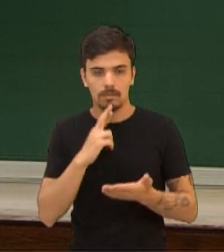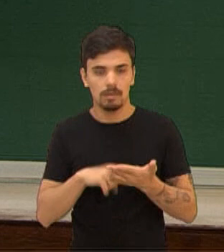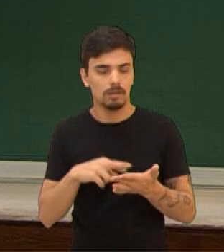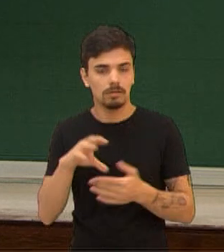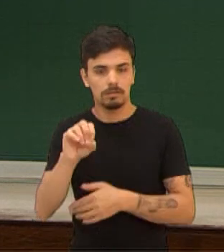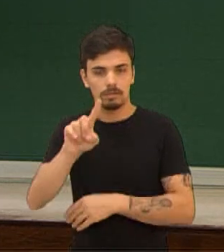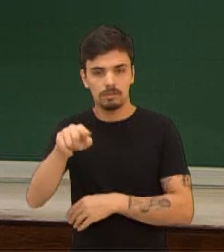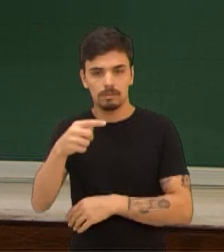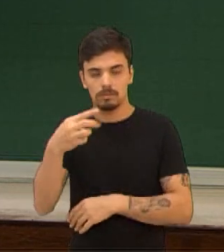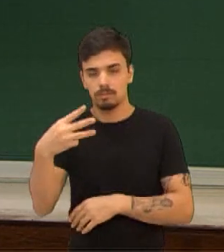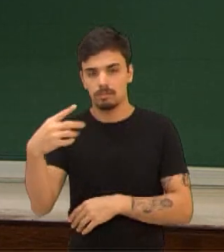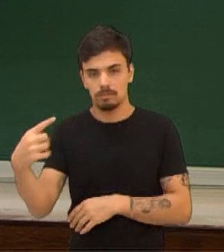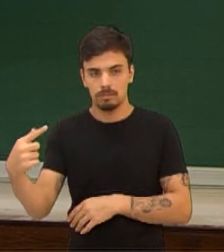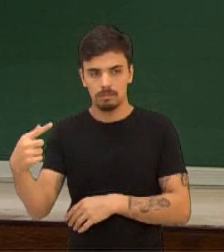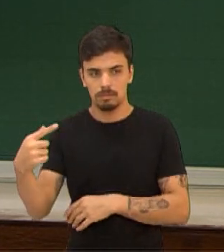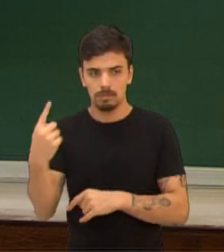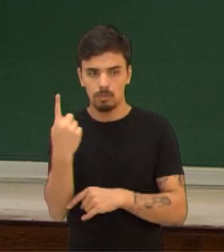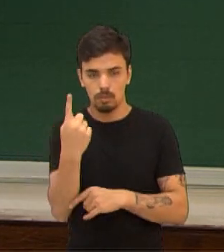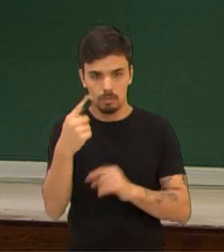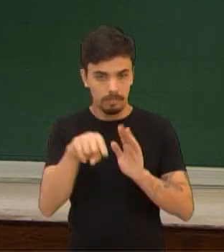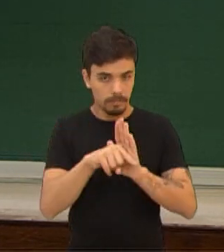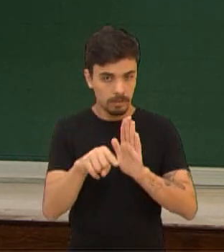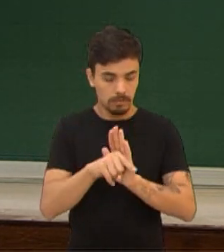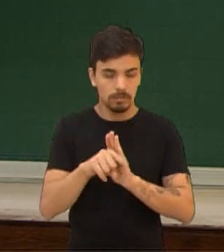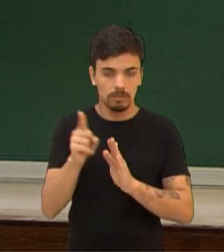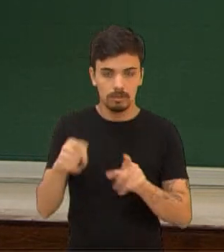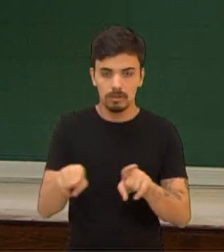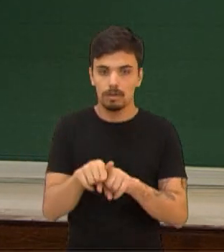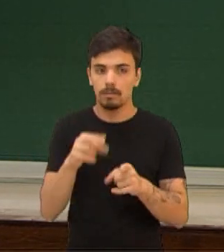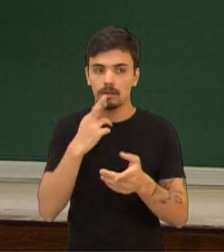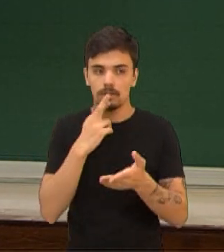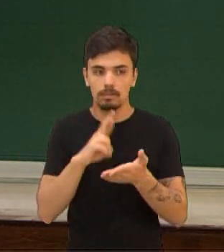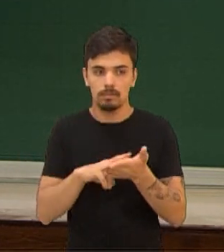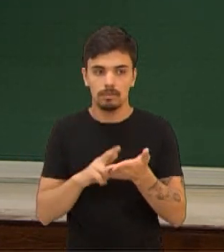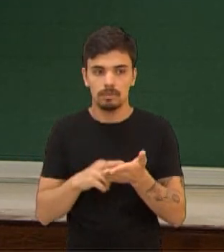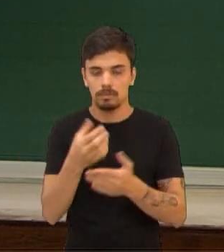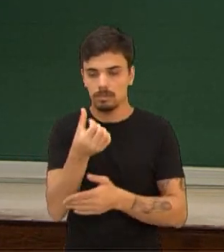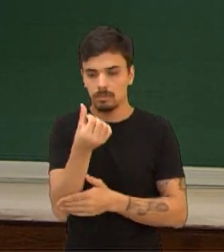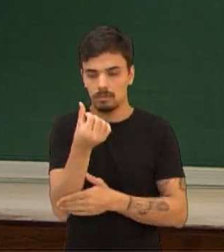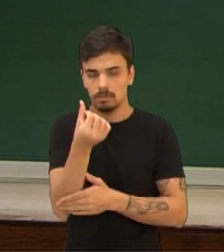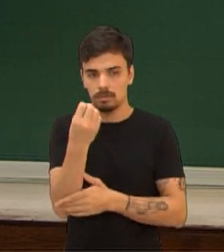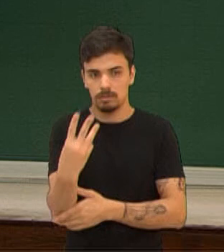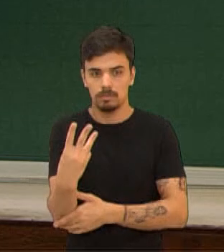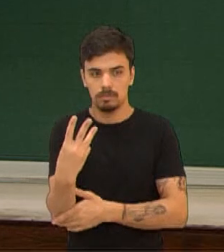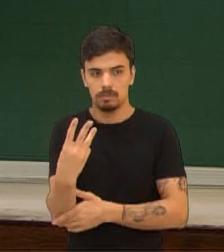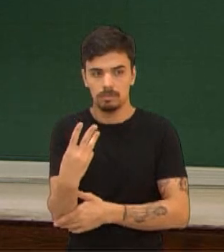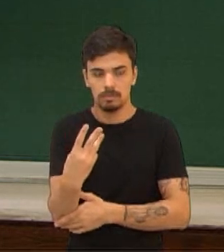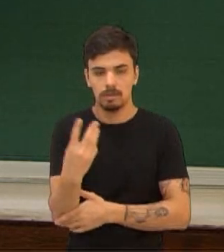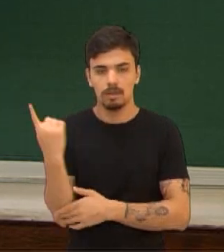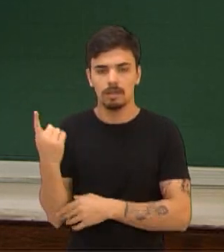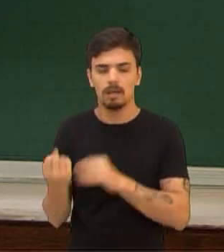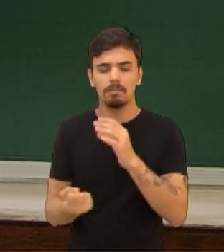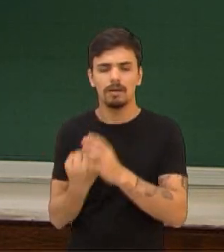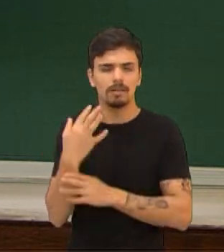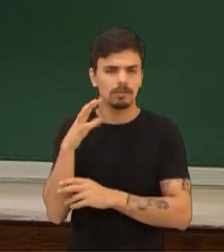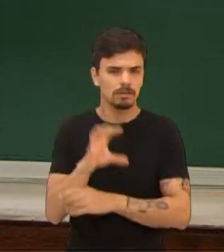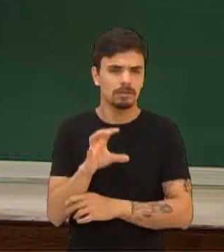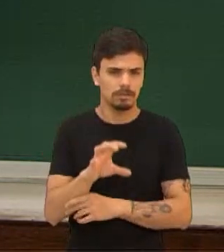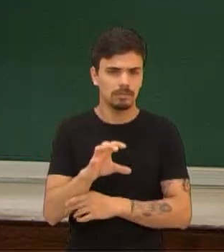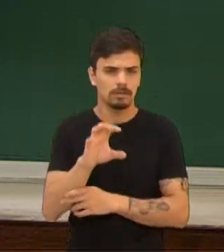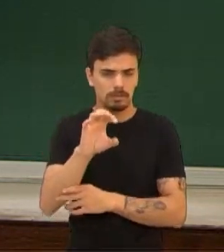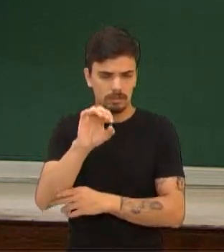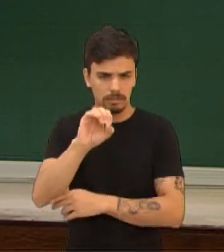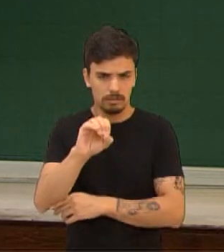0,37, 1 menos 0,37 vai me dar 0,631. Então é daqui que vem aquele